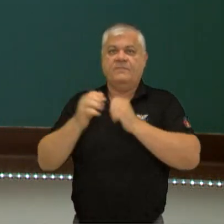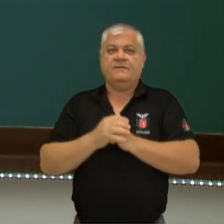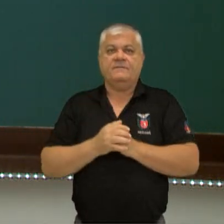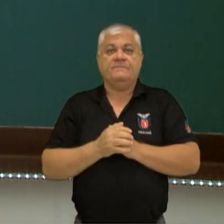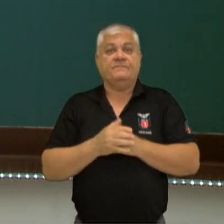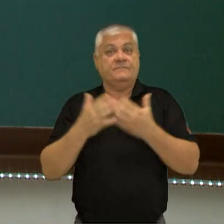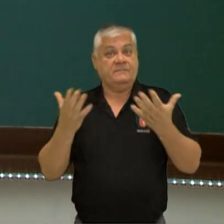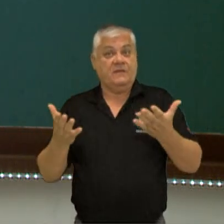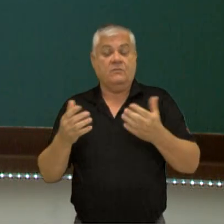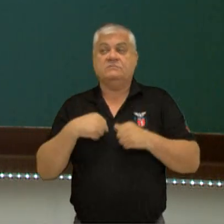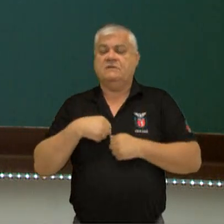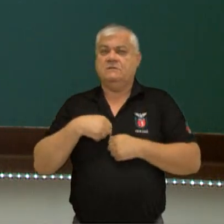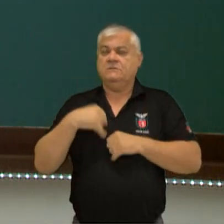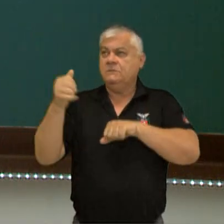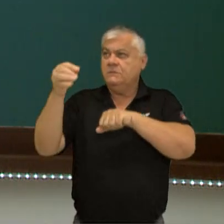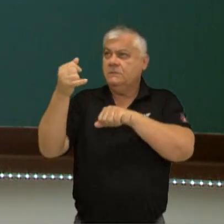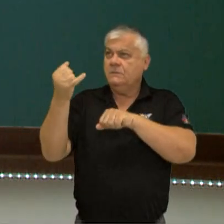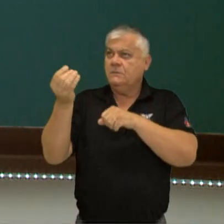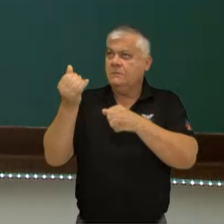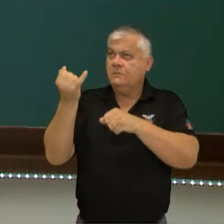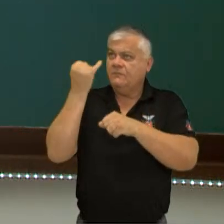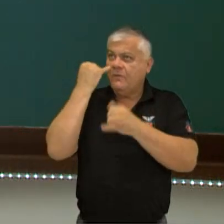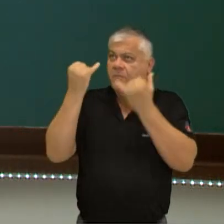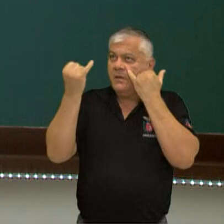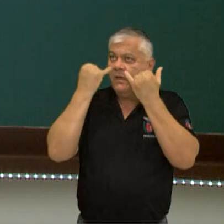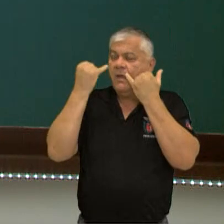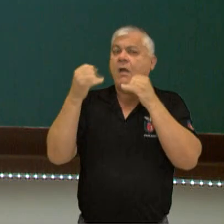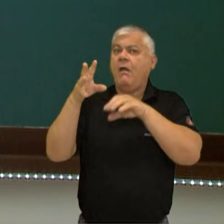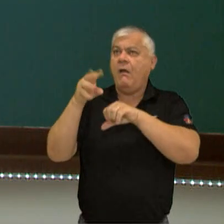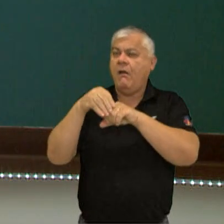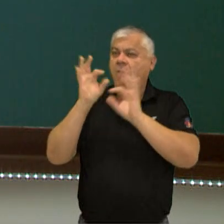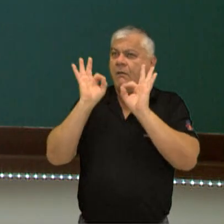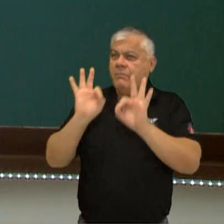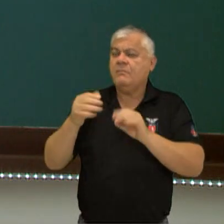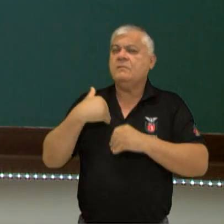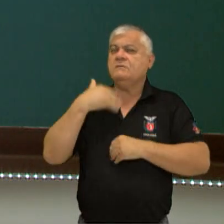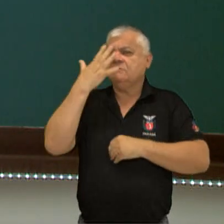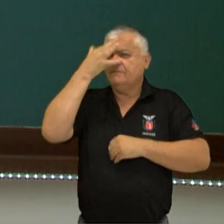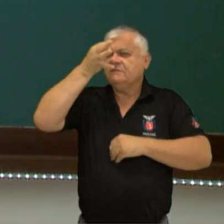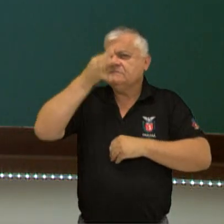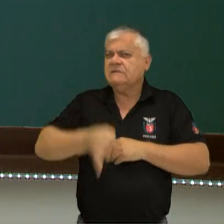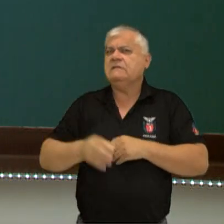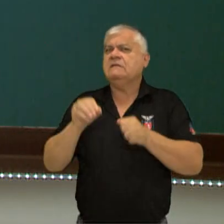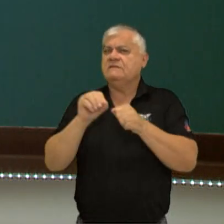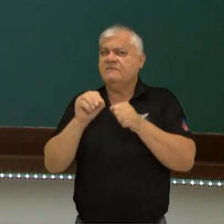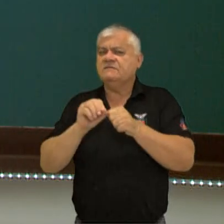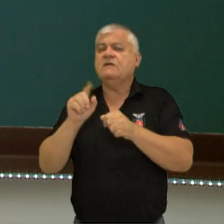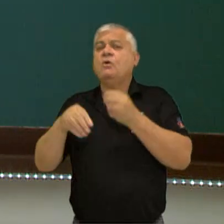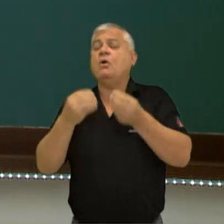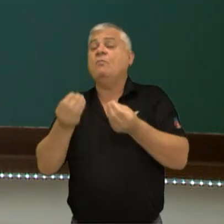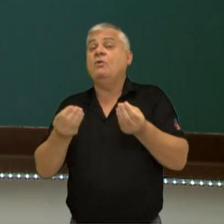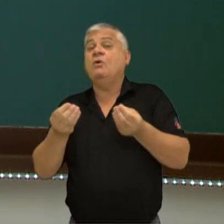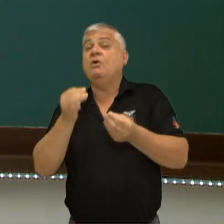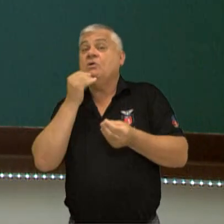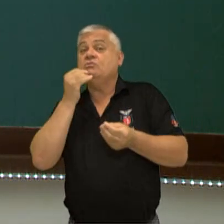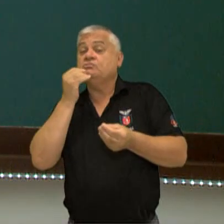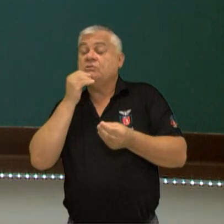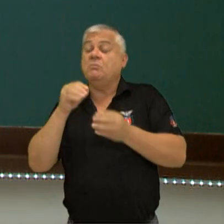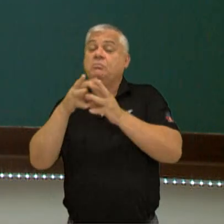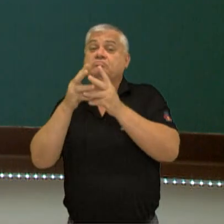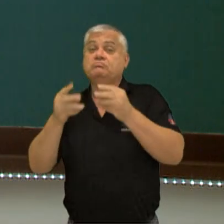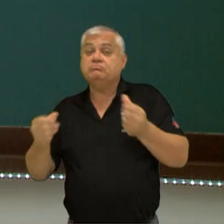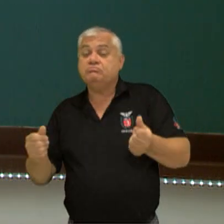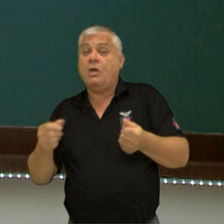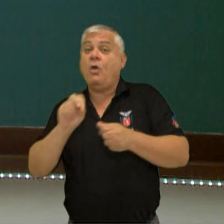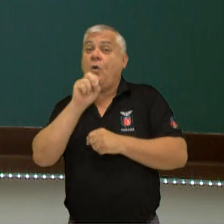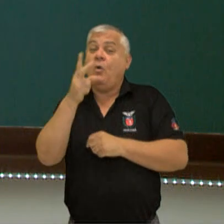Assim, com essas informações, é certeira a preparação se eu vou querer uma solução insaturada, saturada ou supersaturada